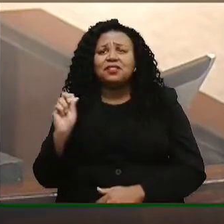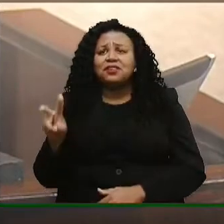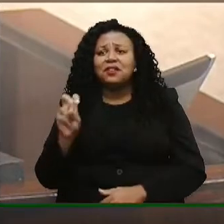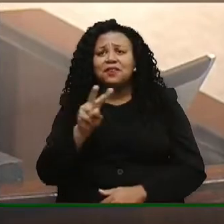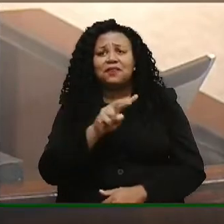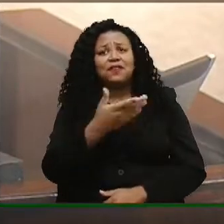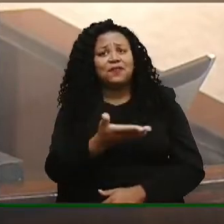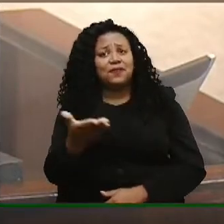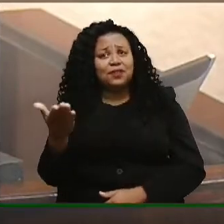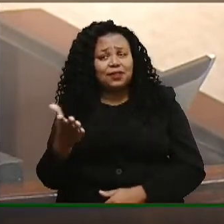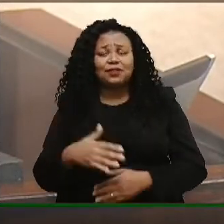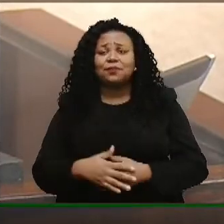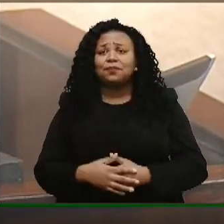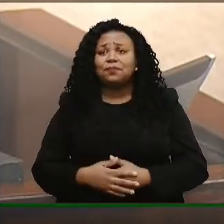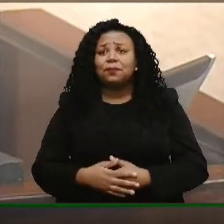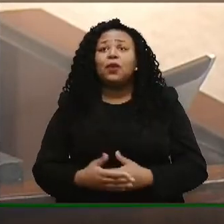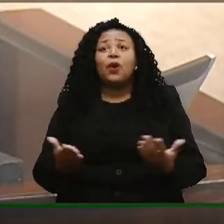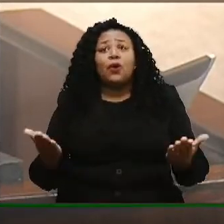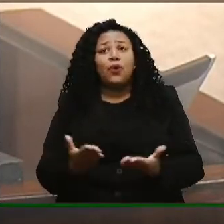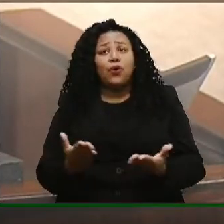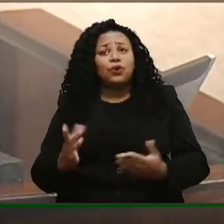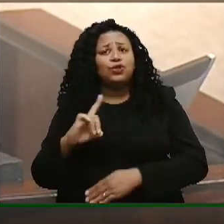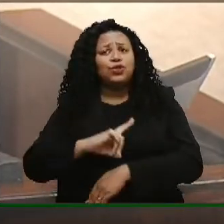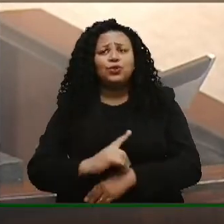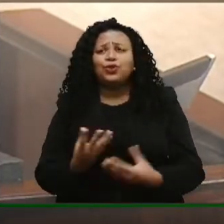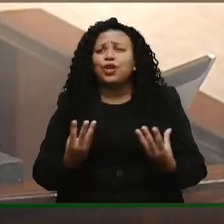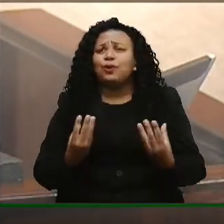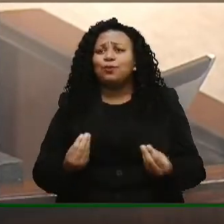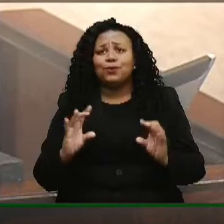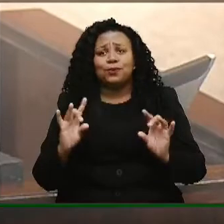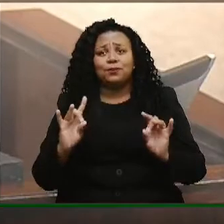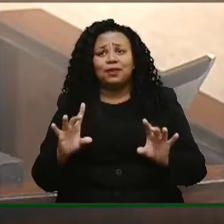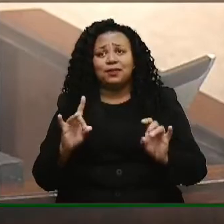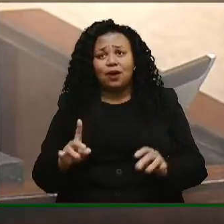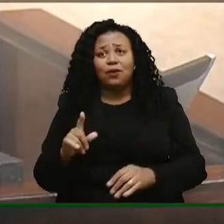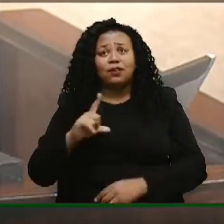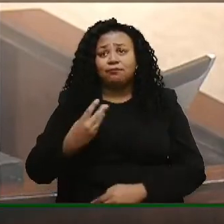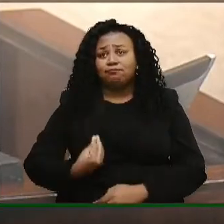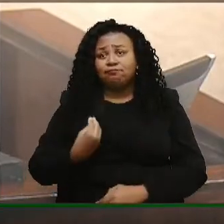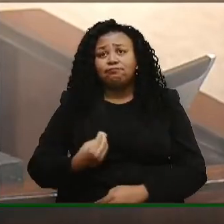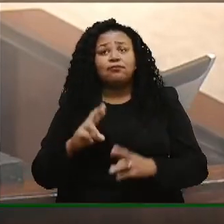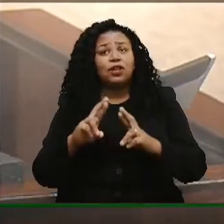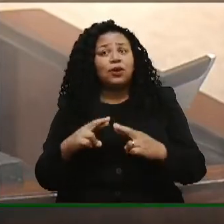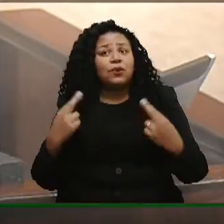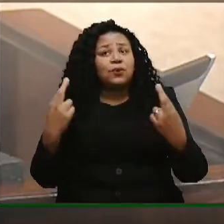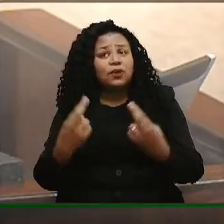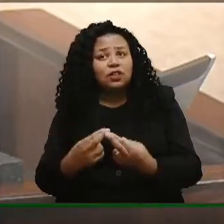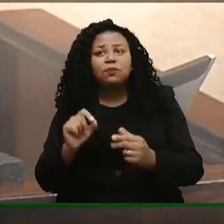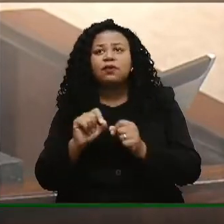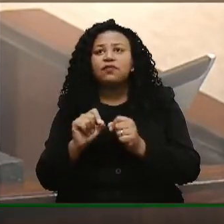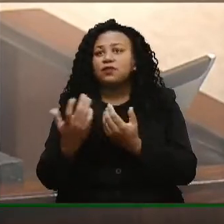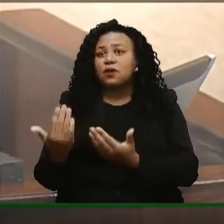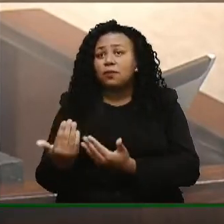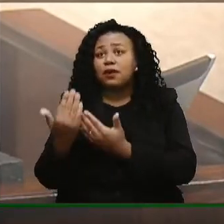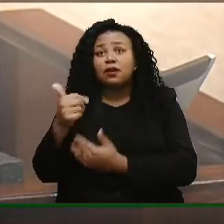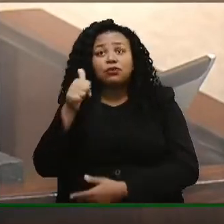aqui. Hoje é um dia muito especial. Estamos aqui reunidos para homenagear